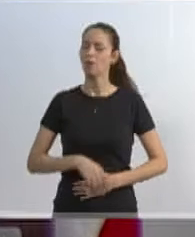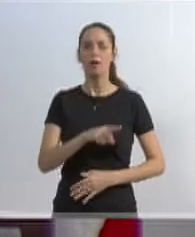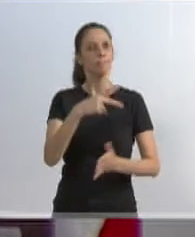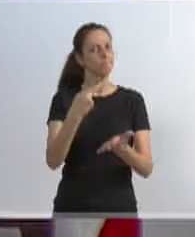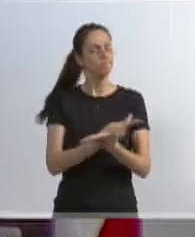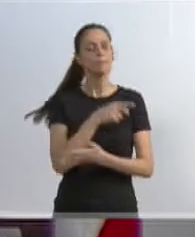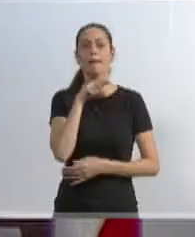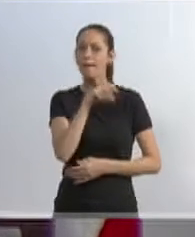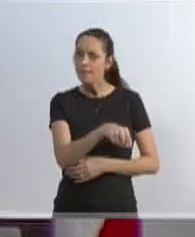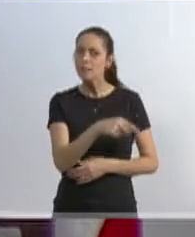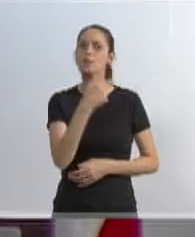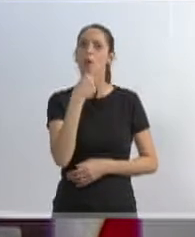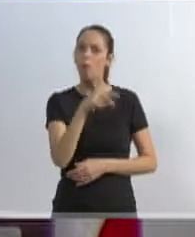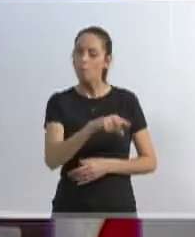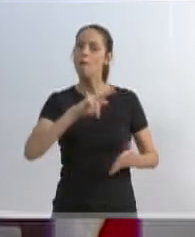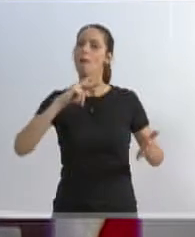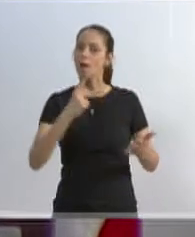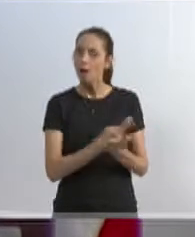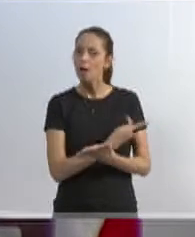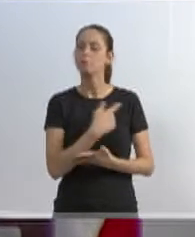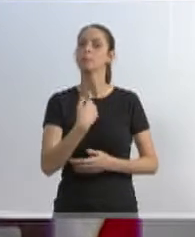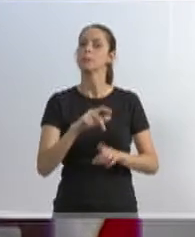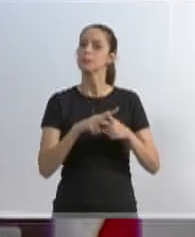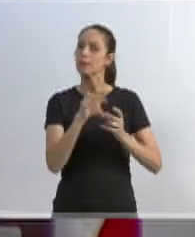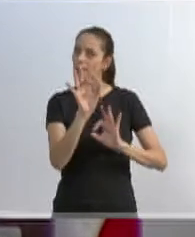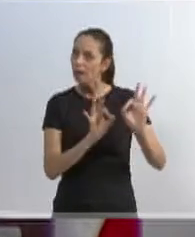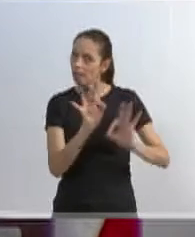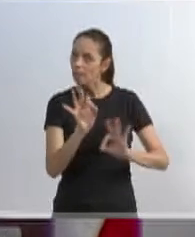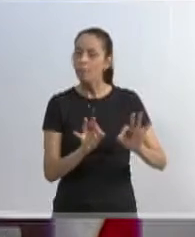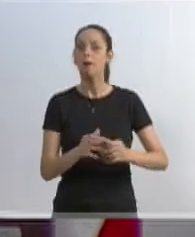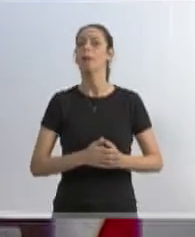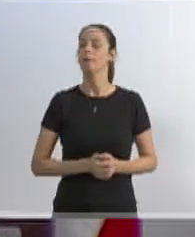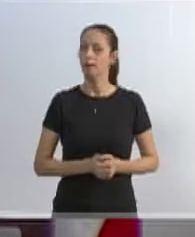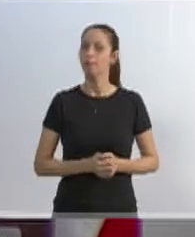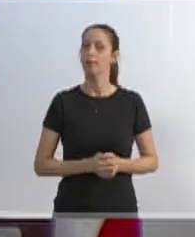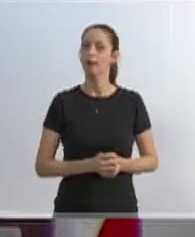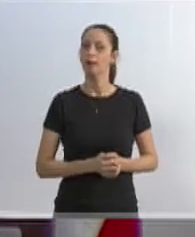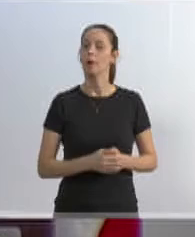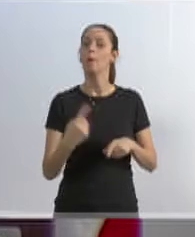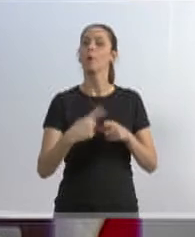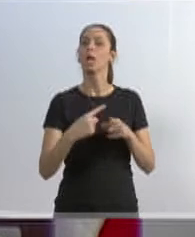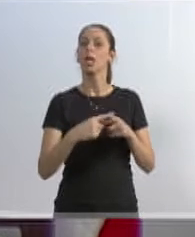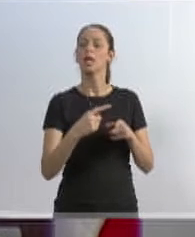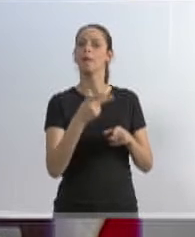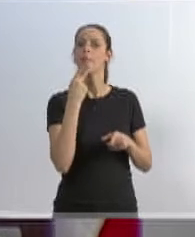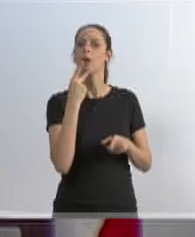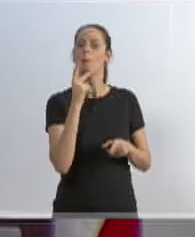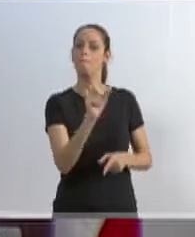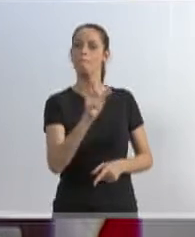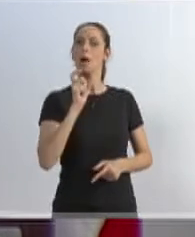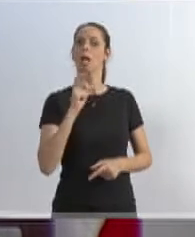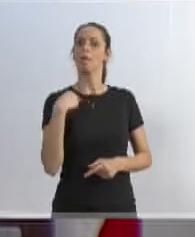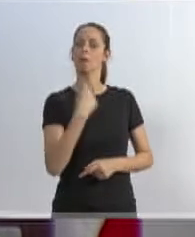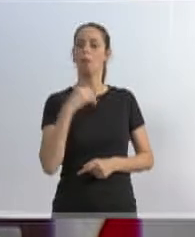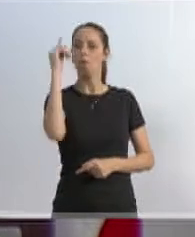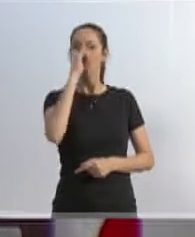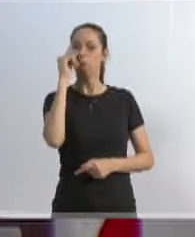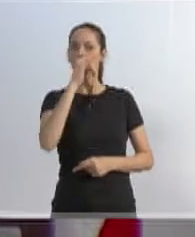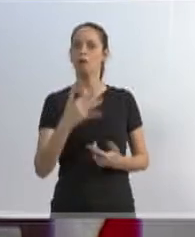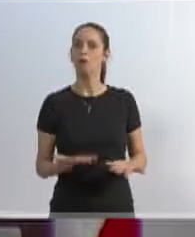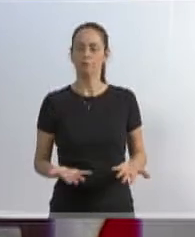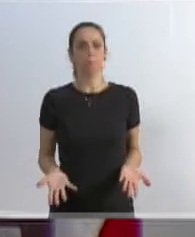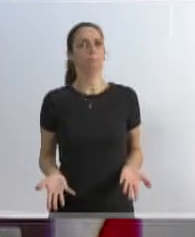avalie a sua fala e que se ele quiser é enquanto mesa eu dou o tempo necessário